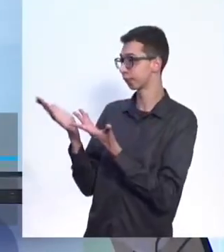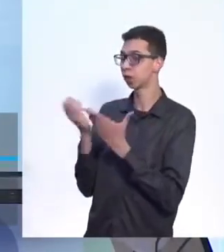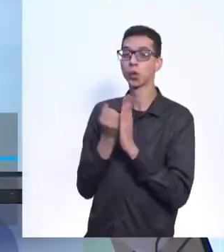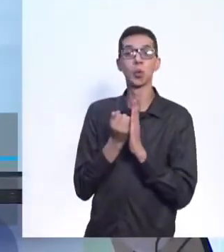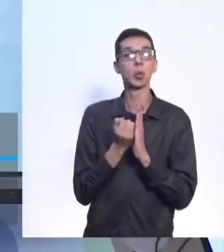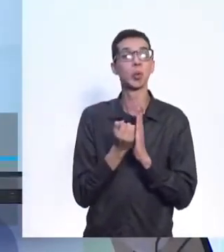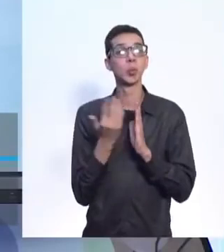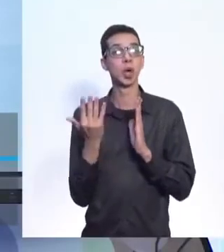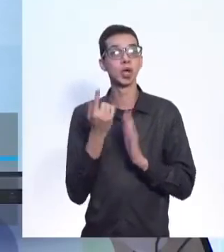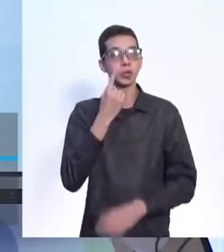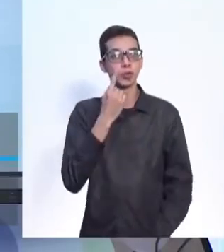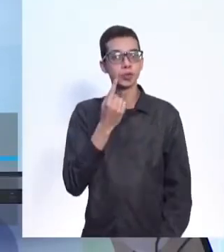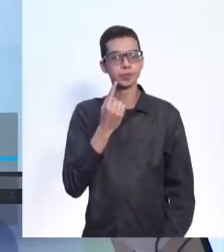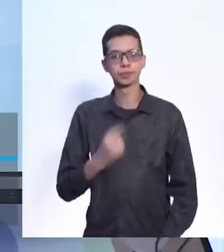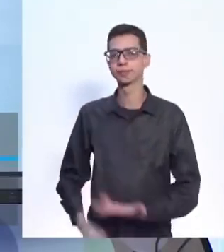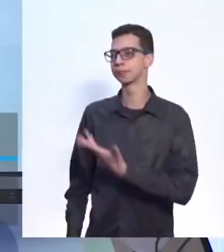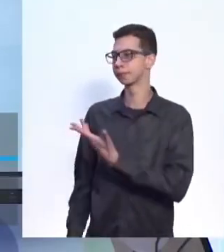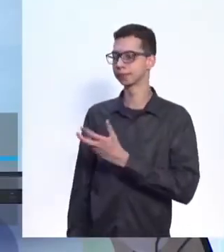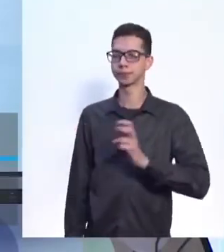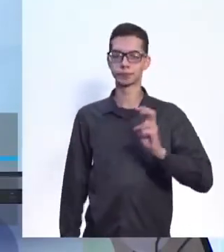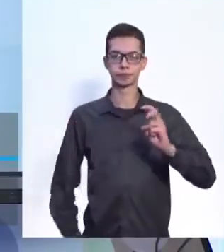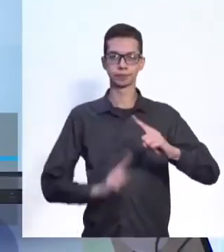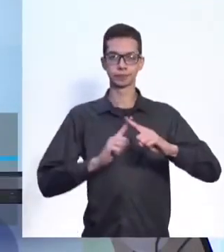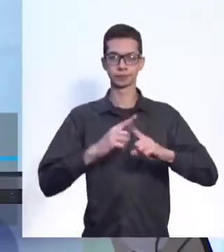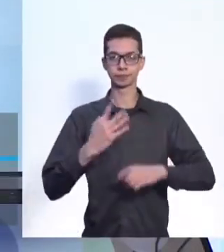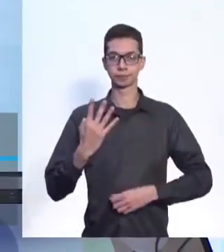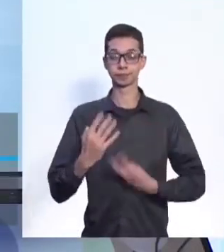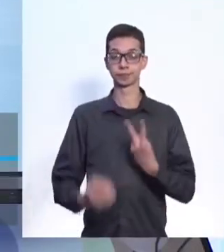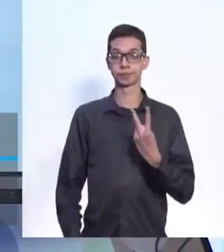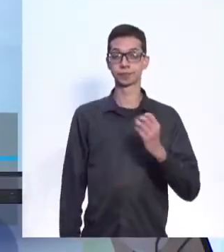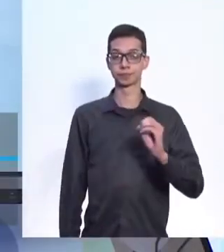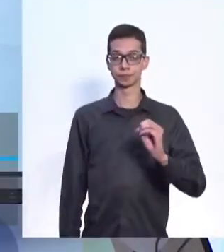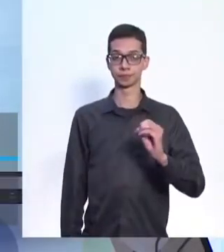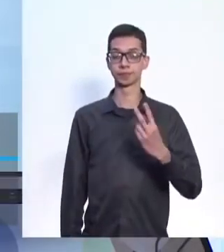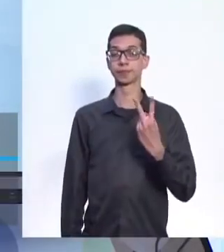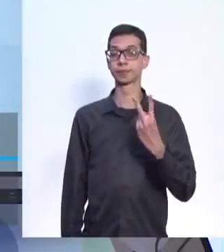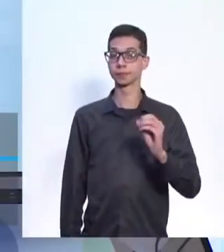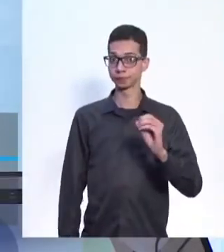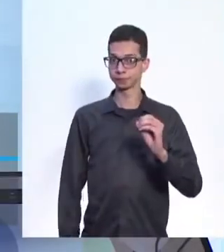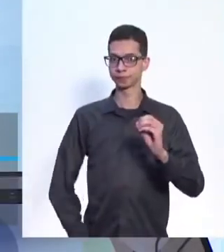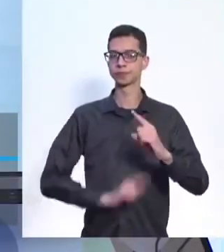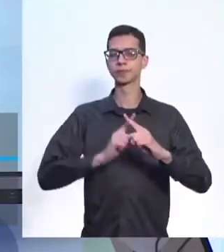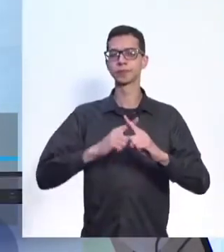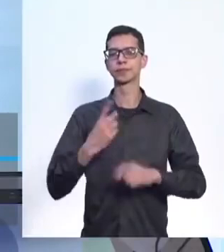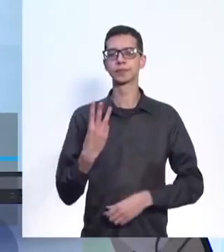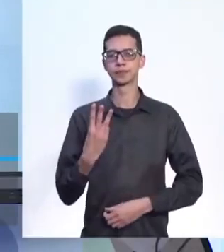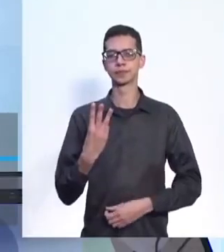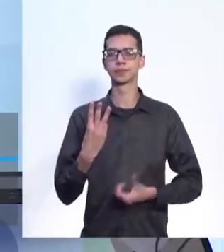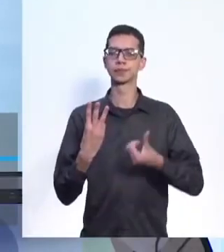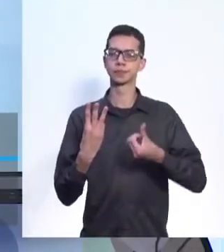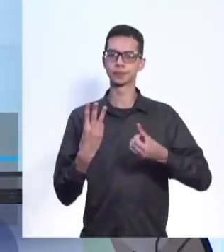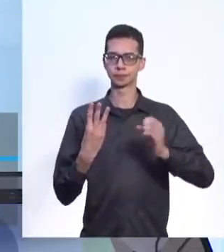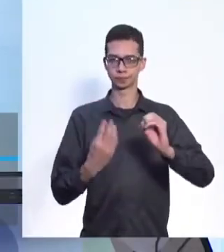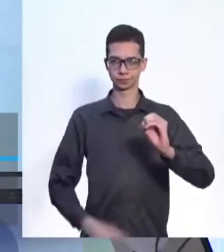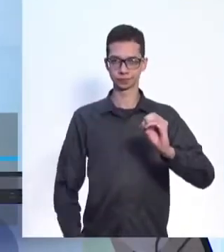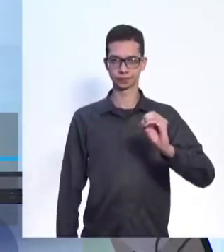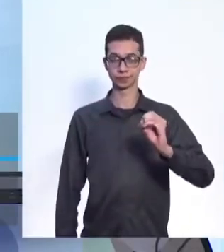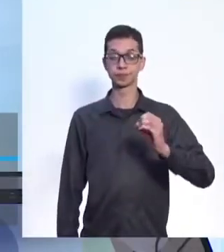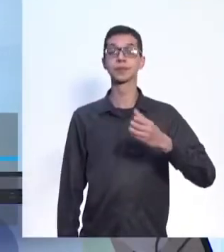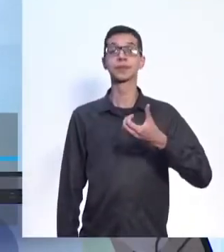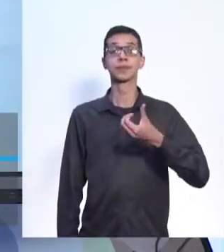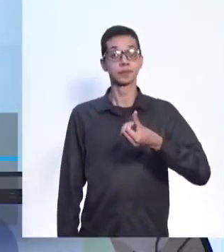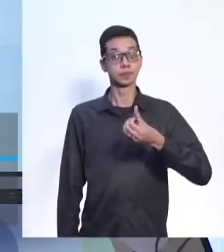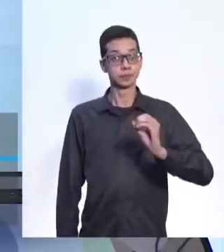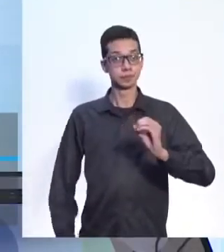5 vezes 4, 20. 20 vezes 3, 60. 60 vezes